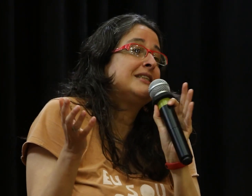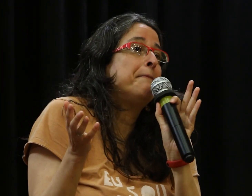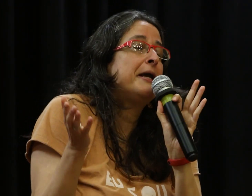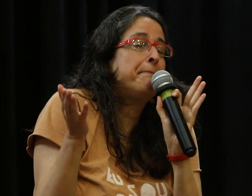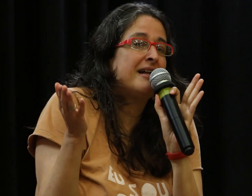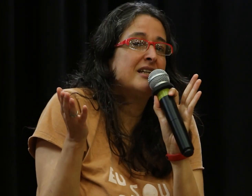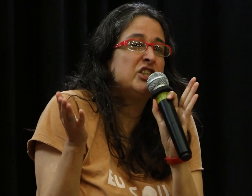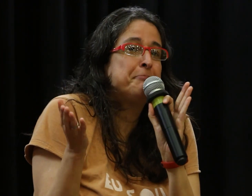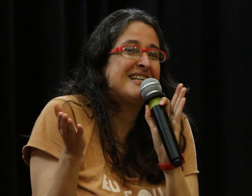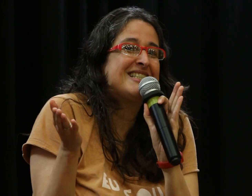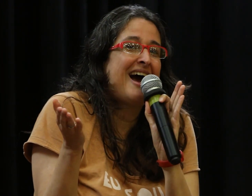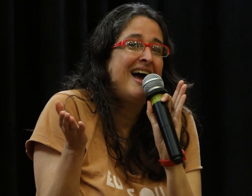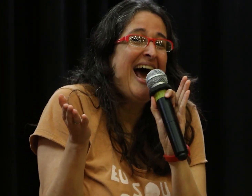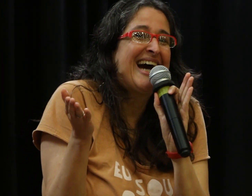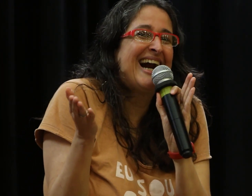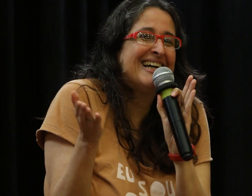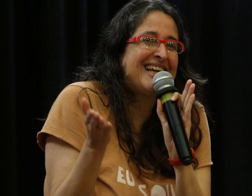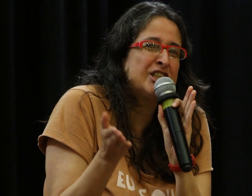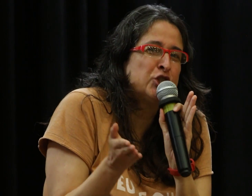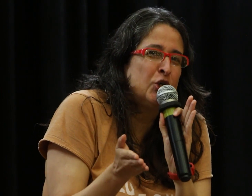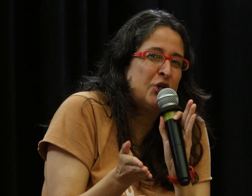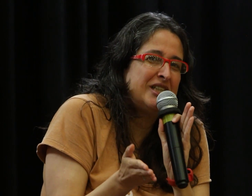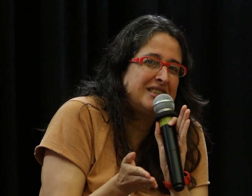LJ, também implica a gente pensar